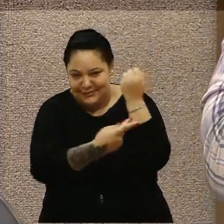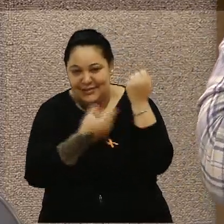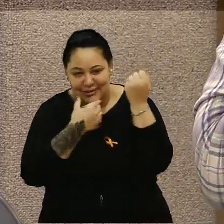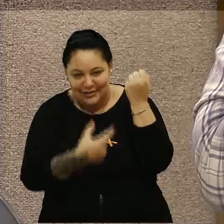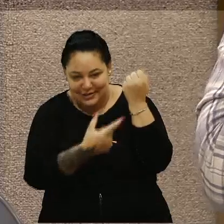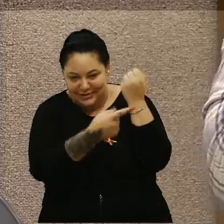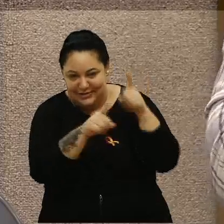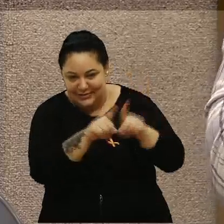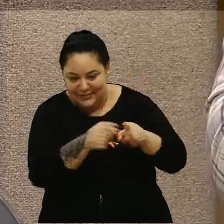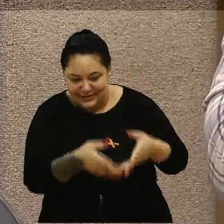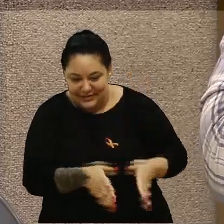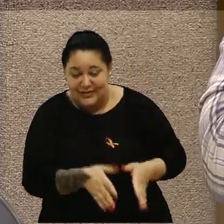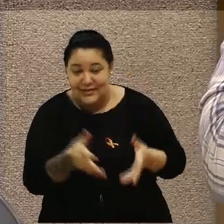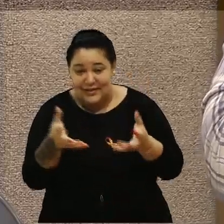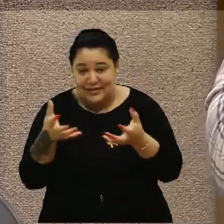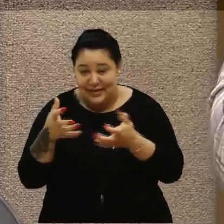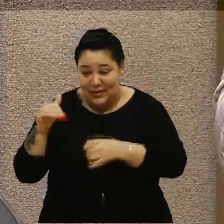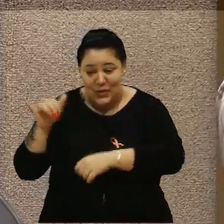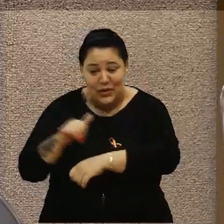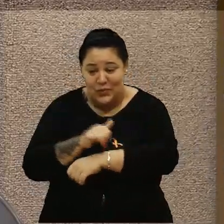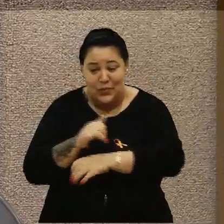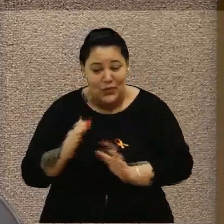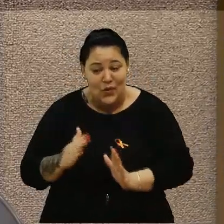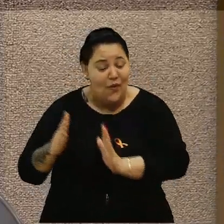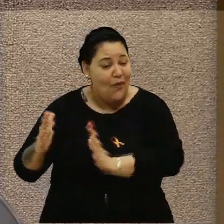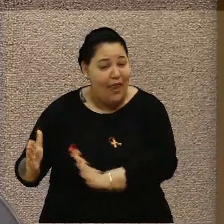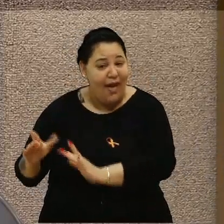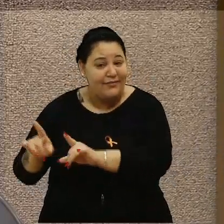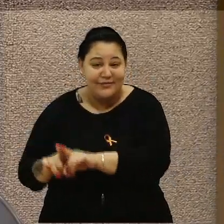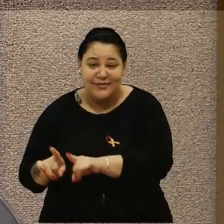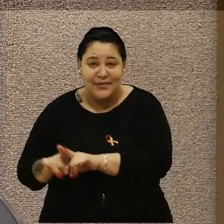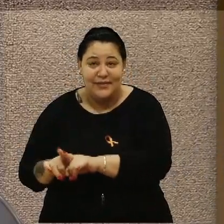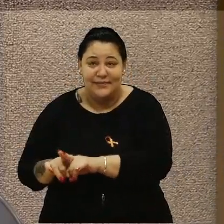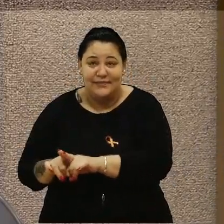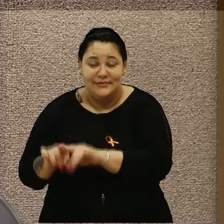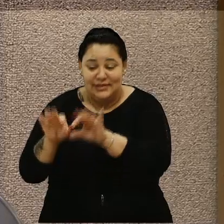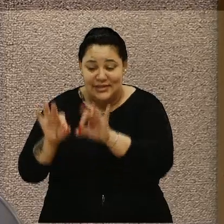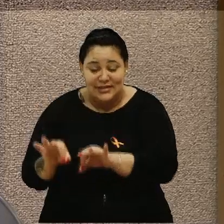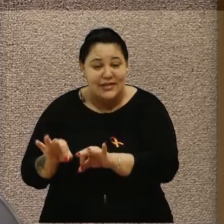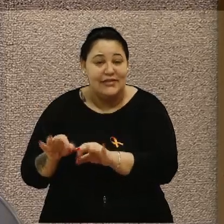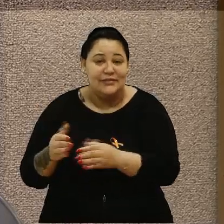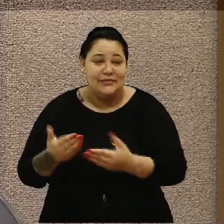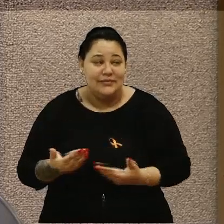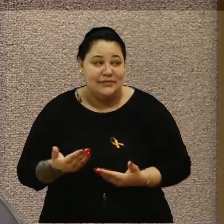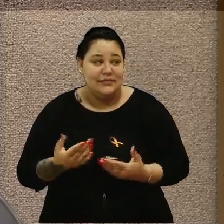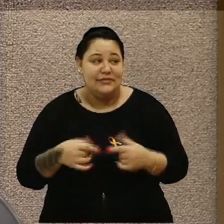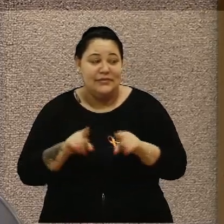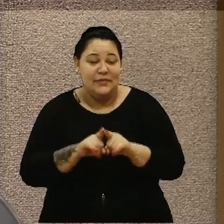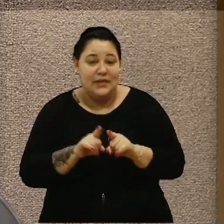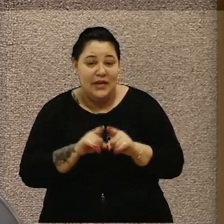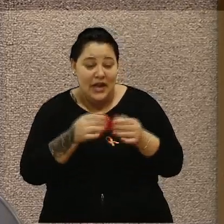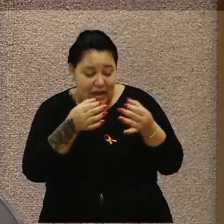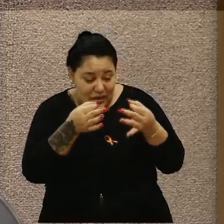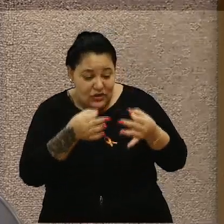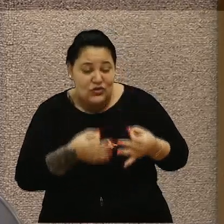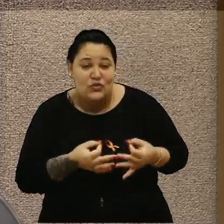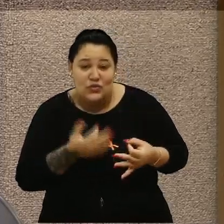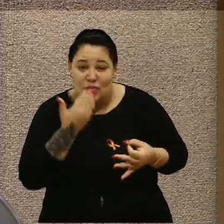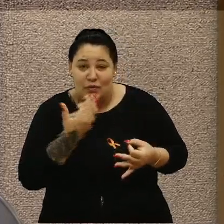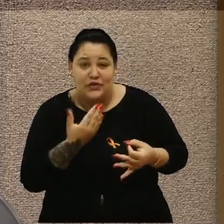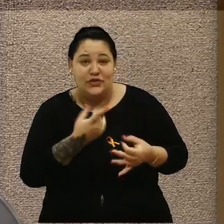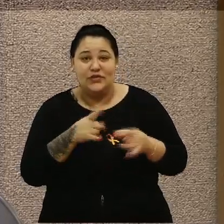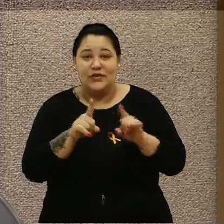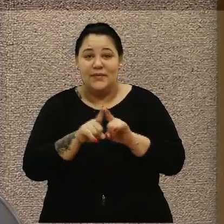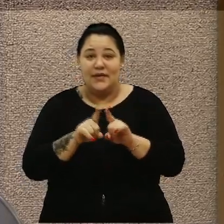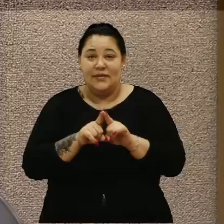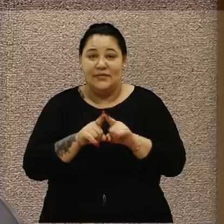quer ter um aeroporto lá do lado, né? Corretamente, e é justa o pleito e a reivindicação. Então,